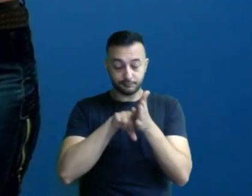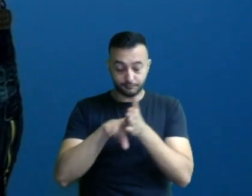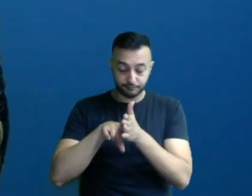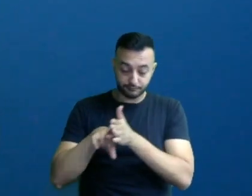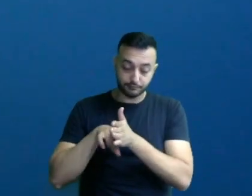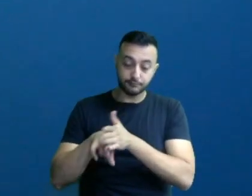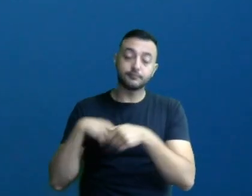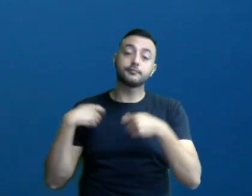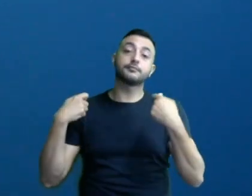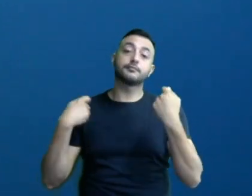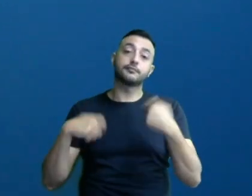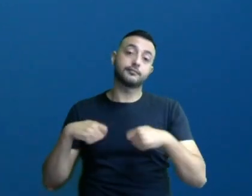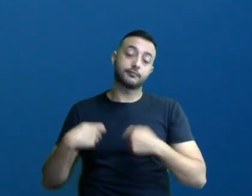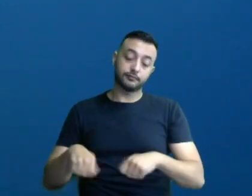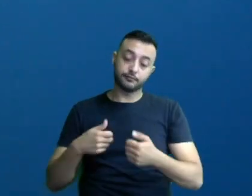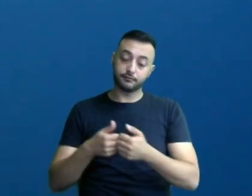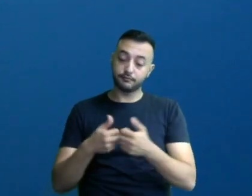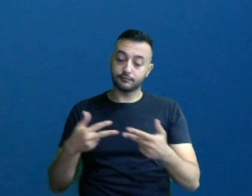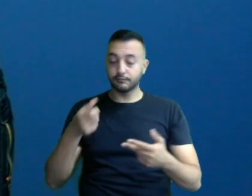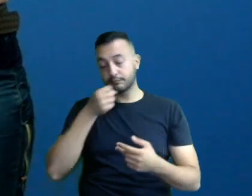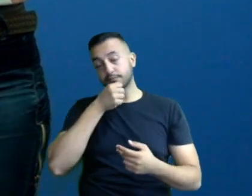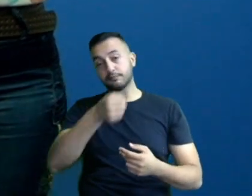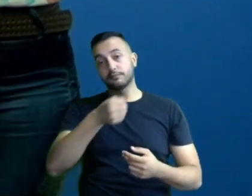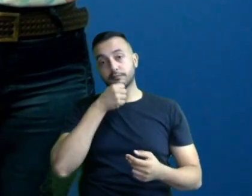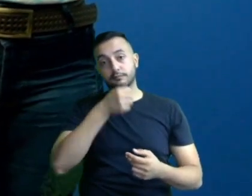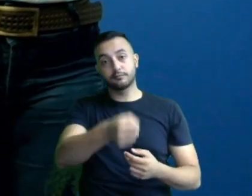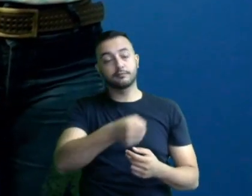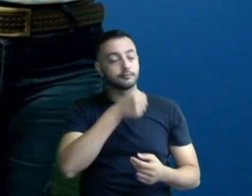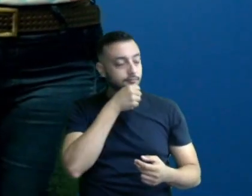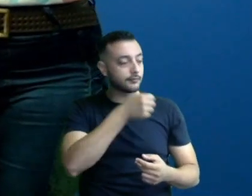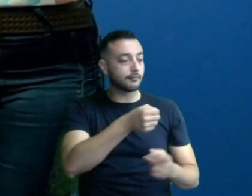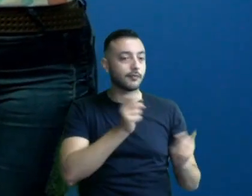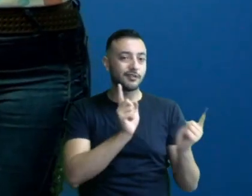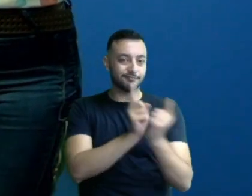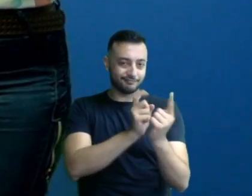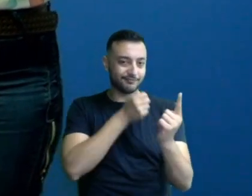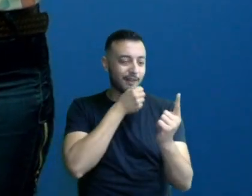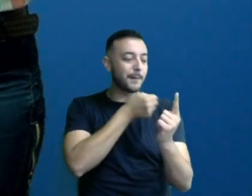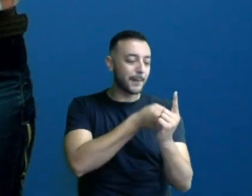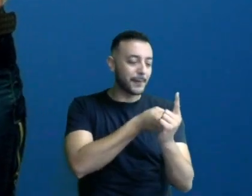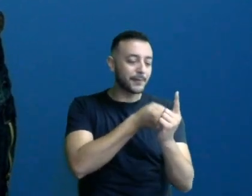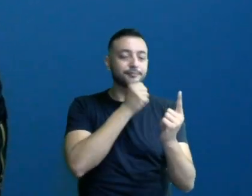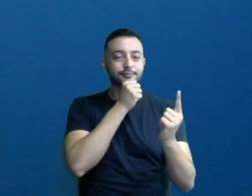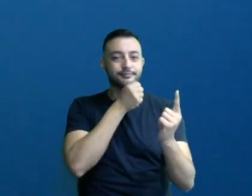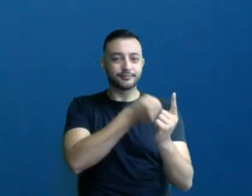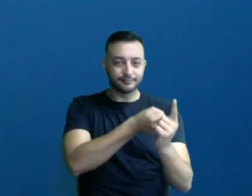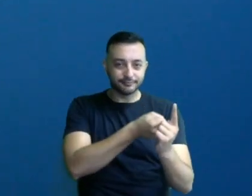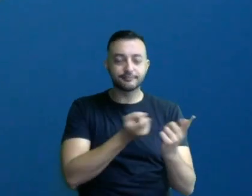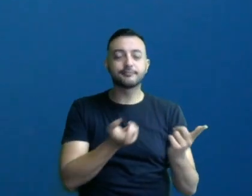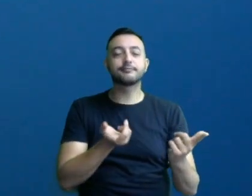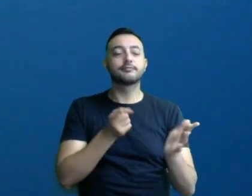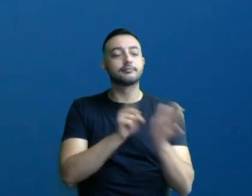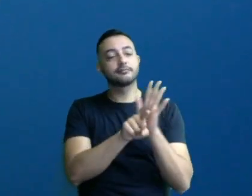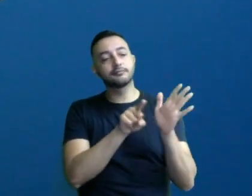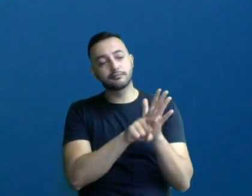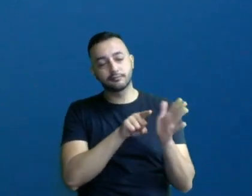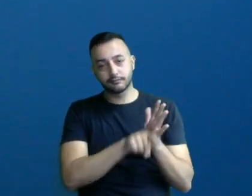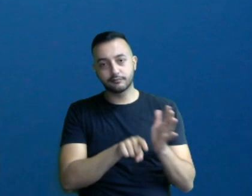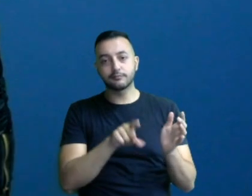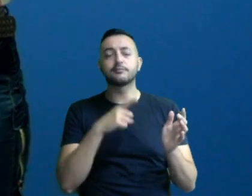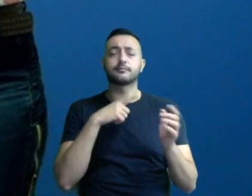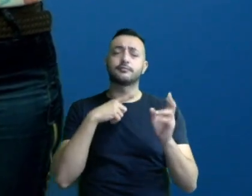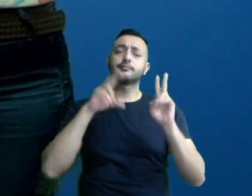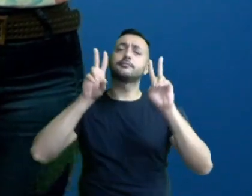pesquisar, vão precisar fazer algumas entrevistas, né? Analisar alguns fatos, tá? E aí eu trouxe